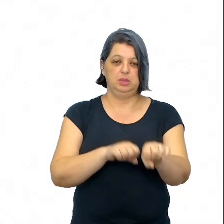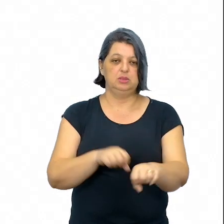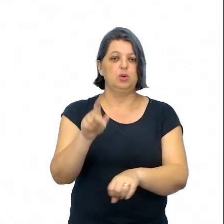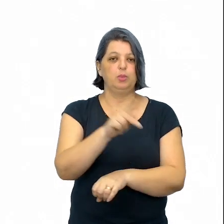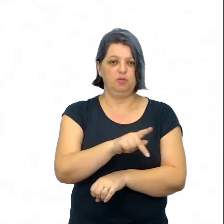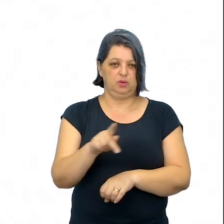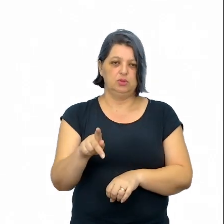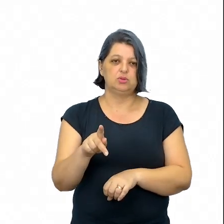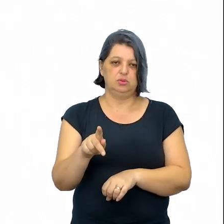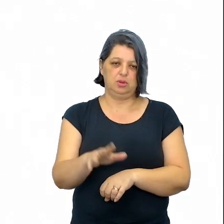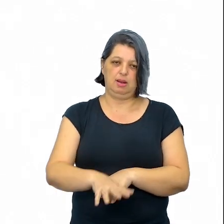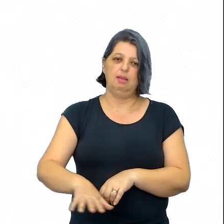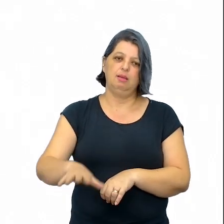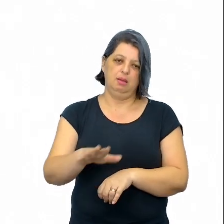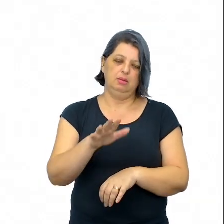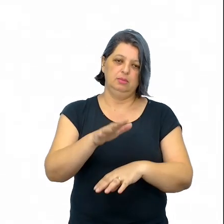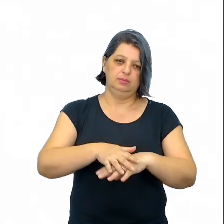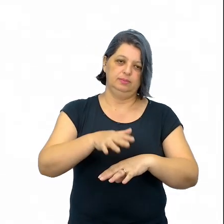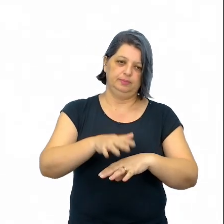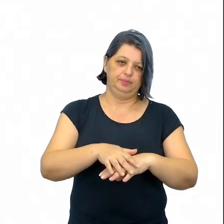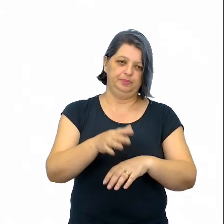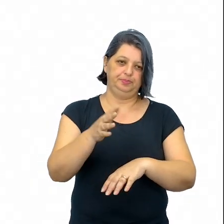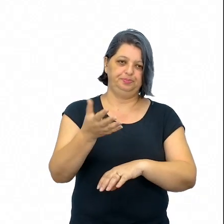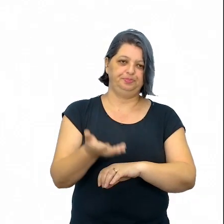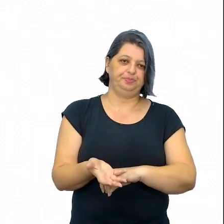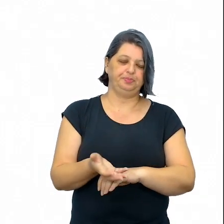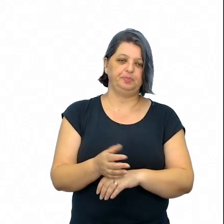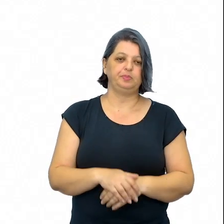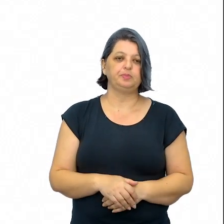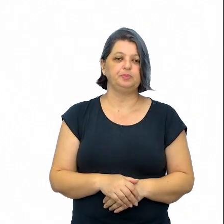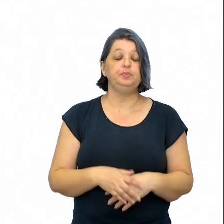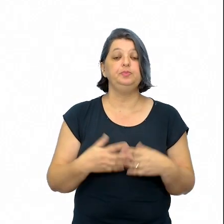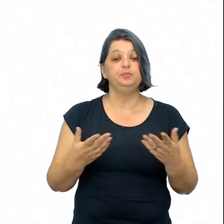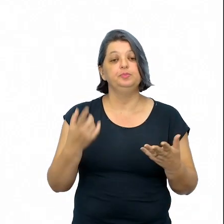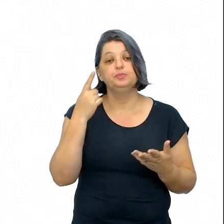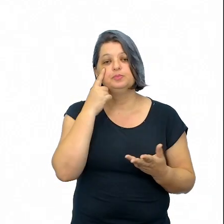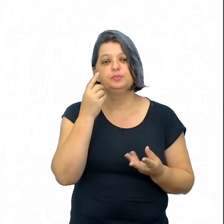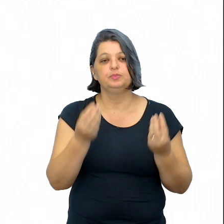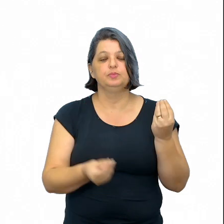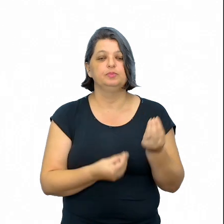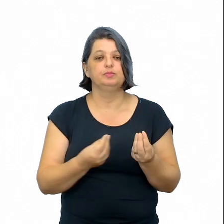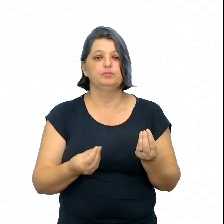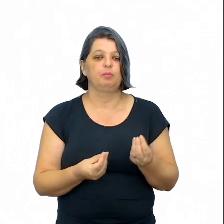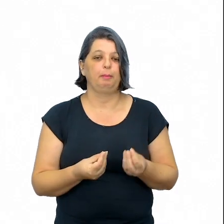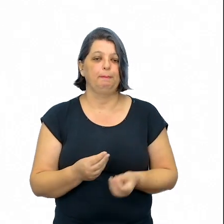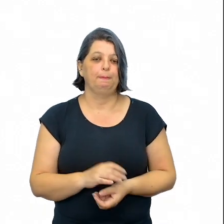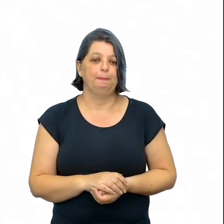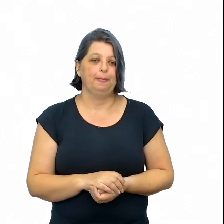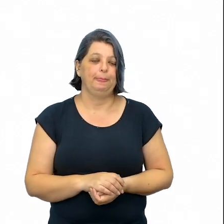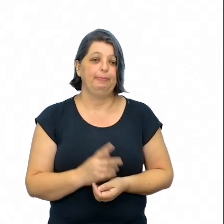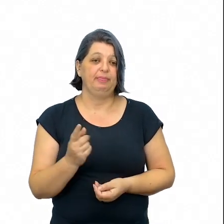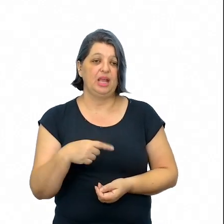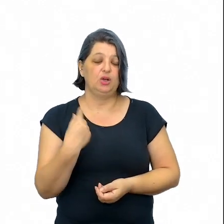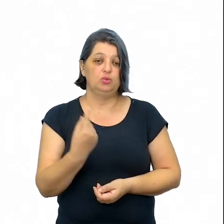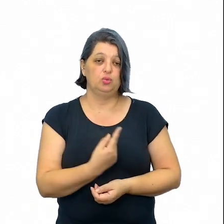como professor de matemática. Bom, pensando nisso, quais são as suas ou as